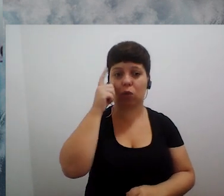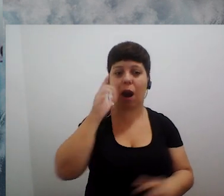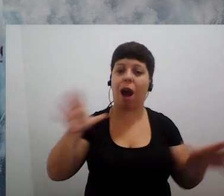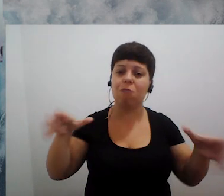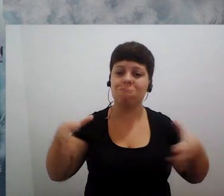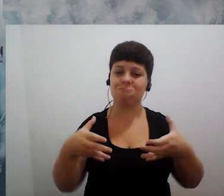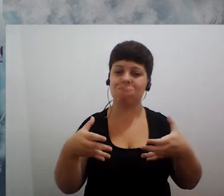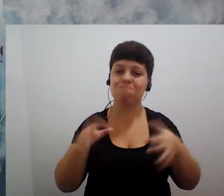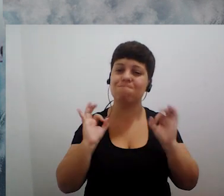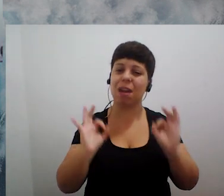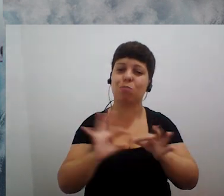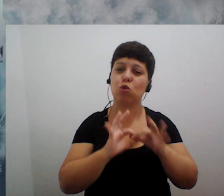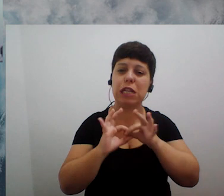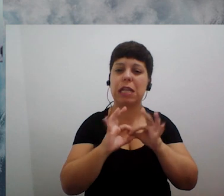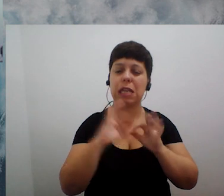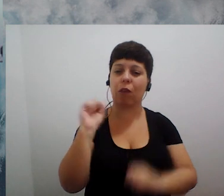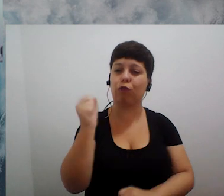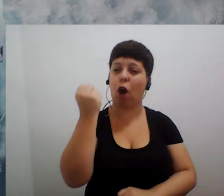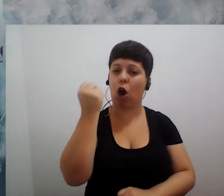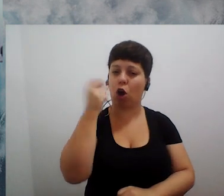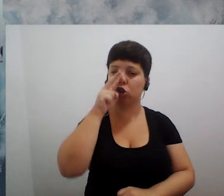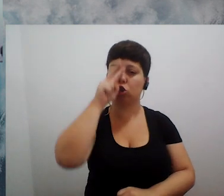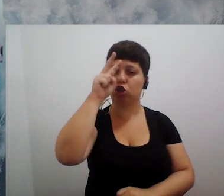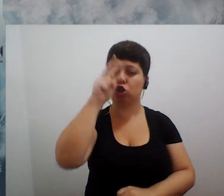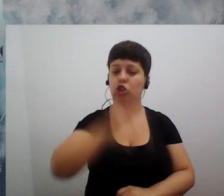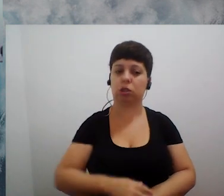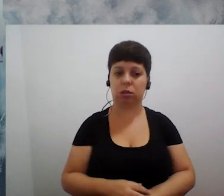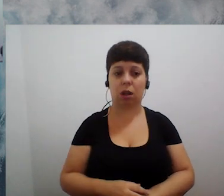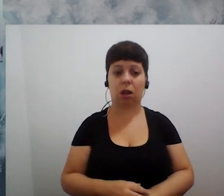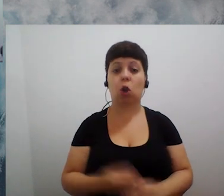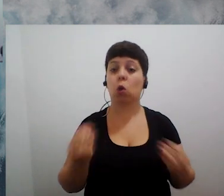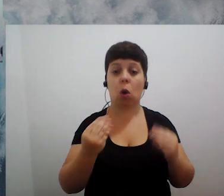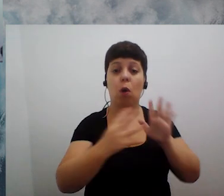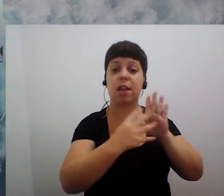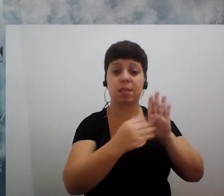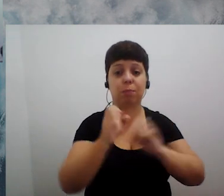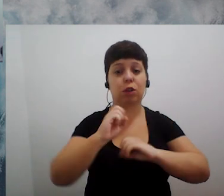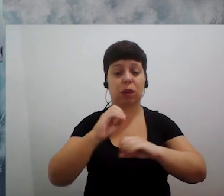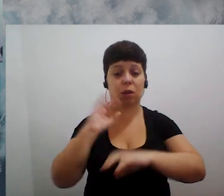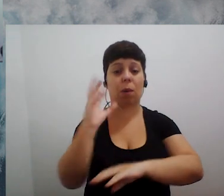culturais tornam uma comunidade de fato forte e unida. E a gente sempre pensa